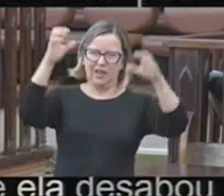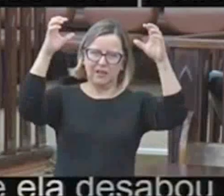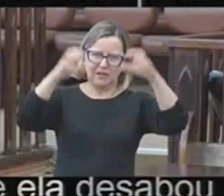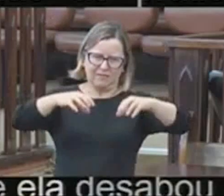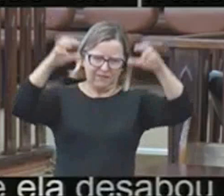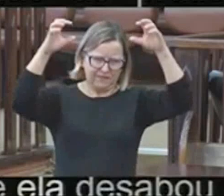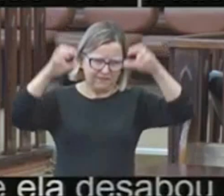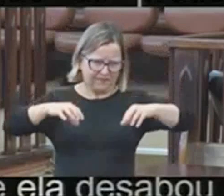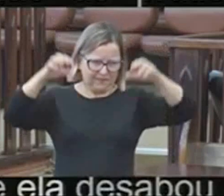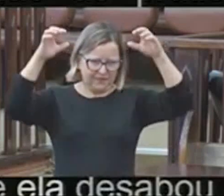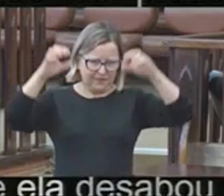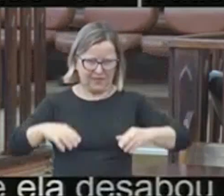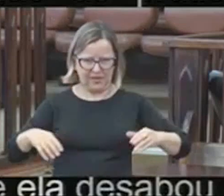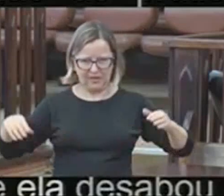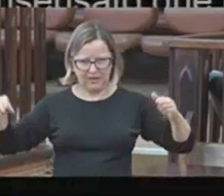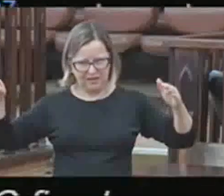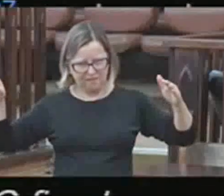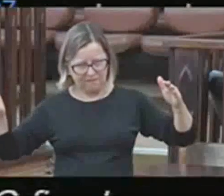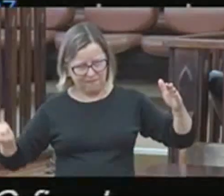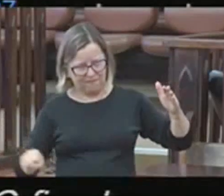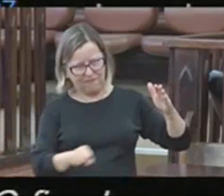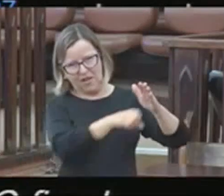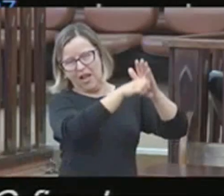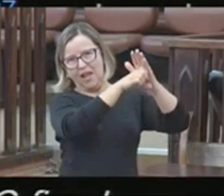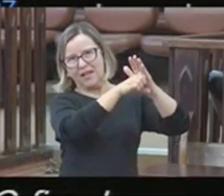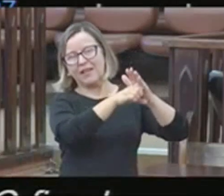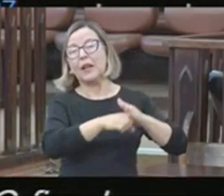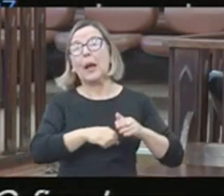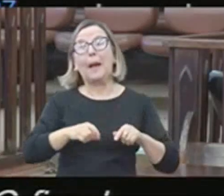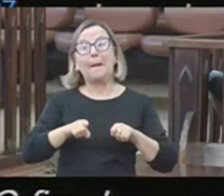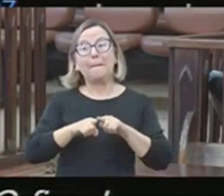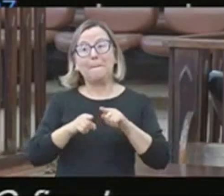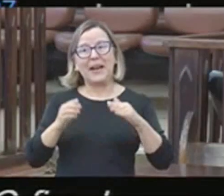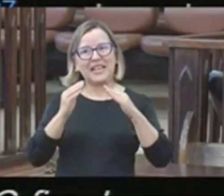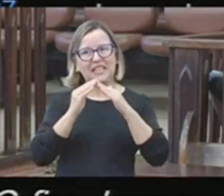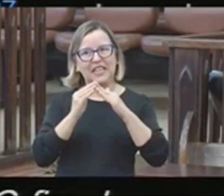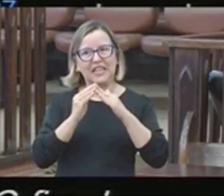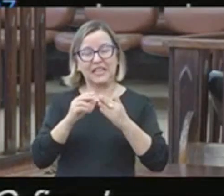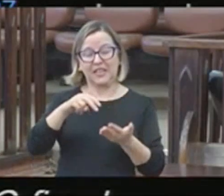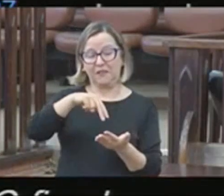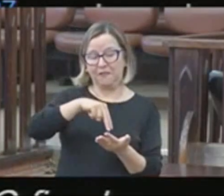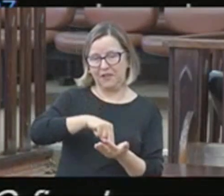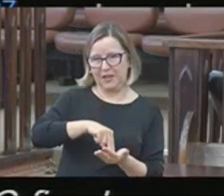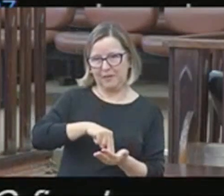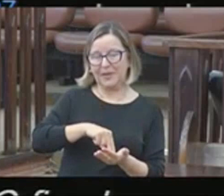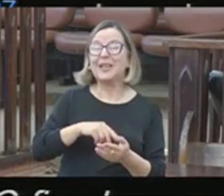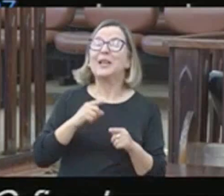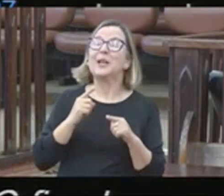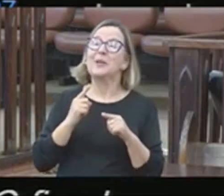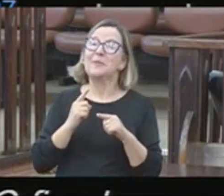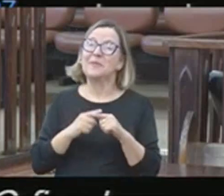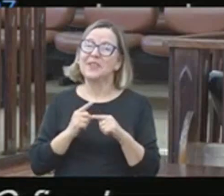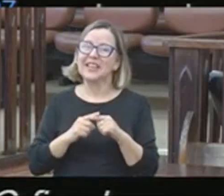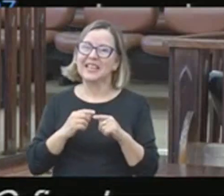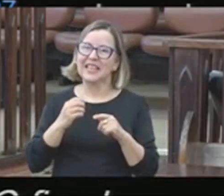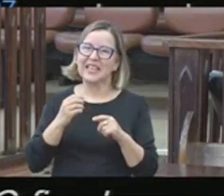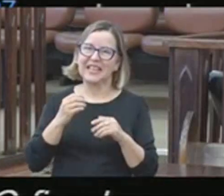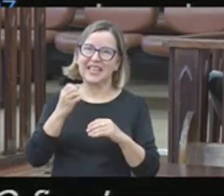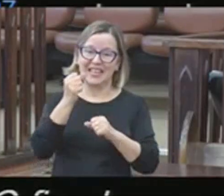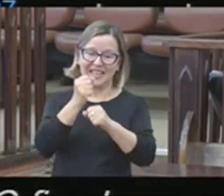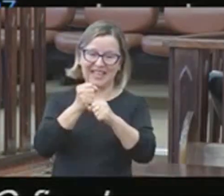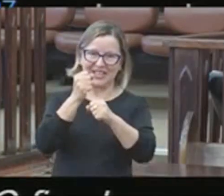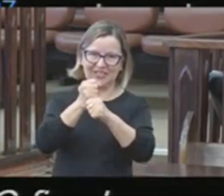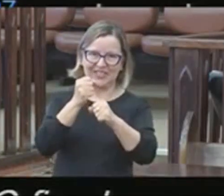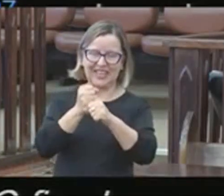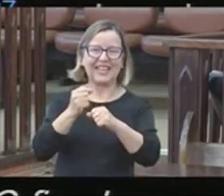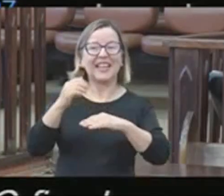com ímpeto contra aquela casa, mas não caiu, porque fora edificada sobre